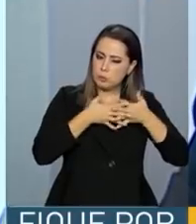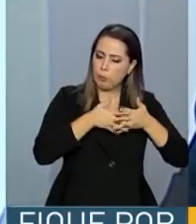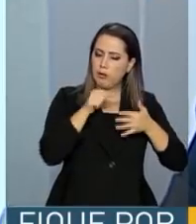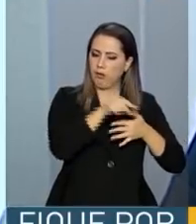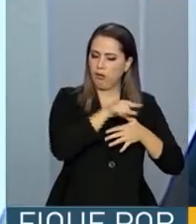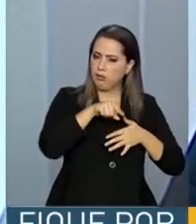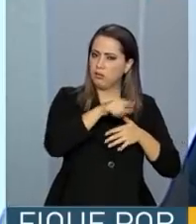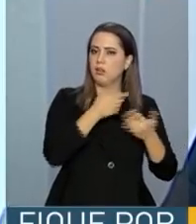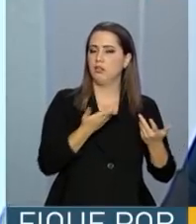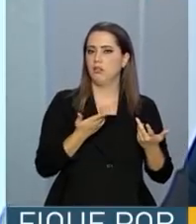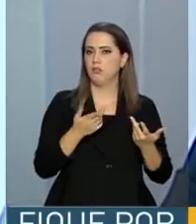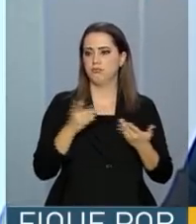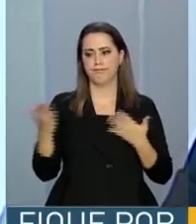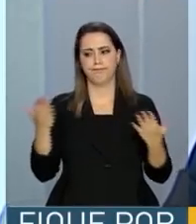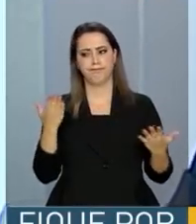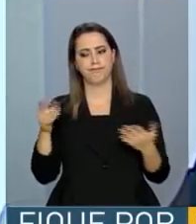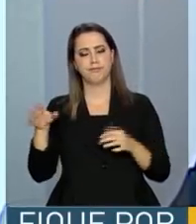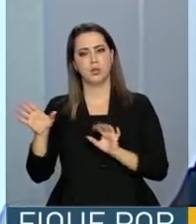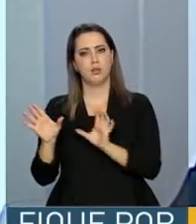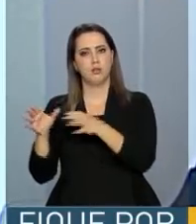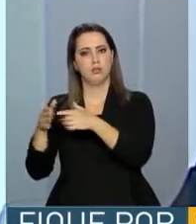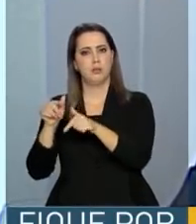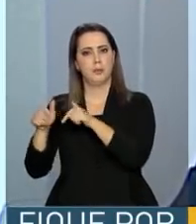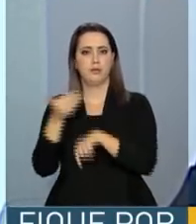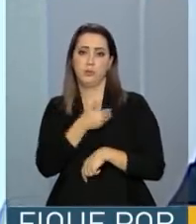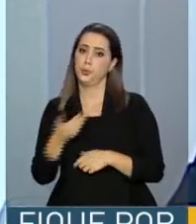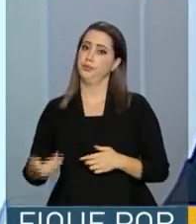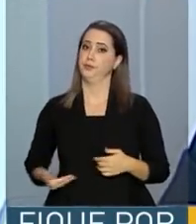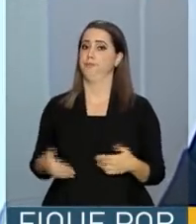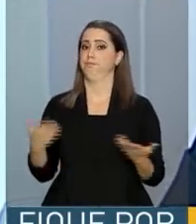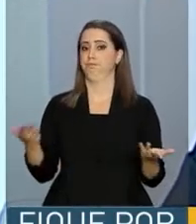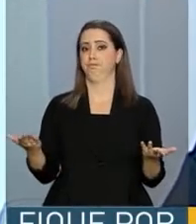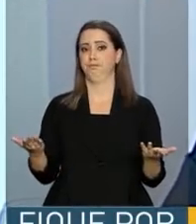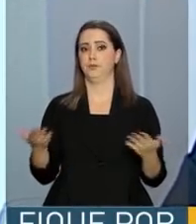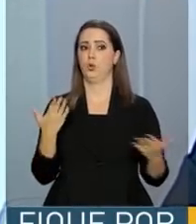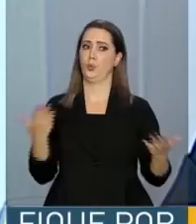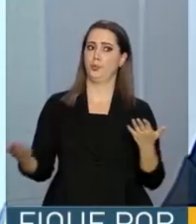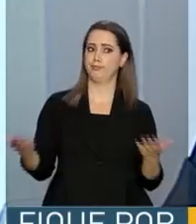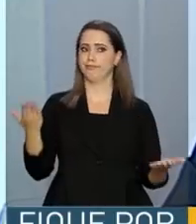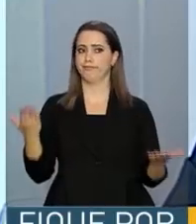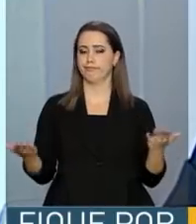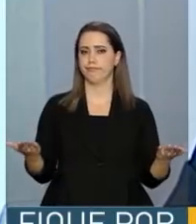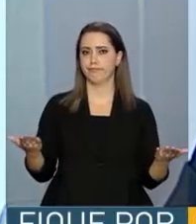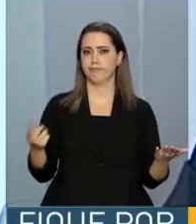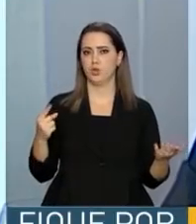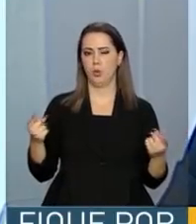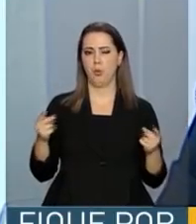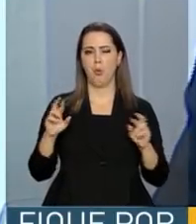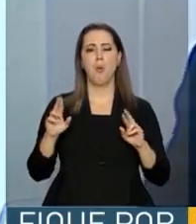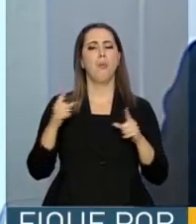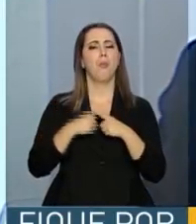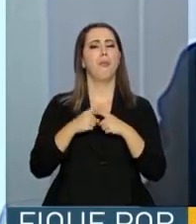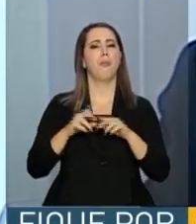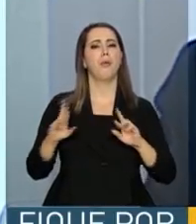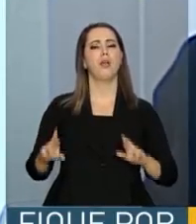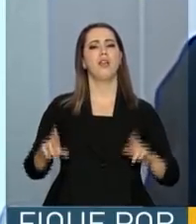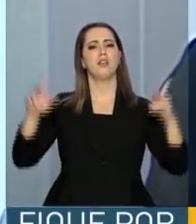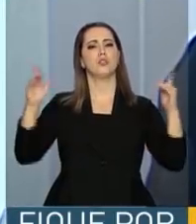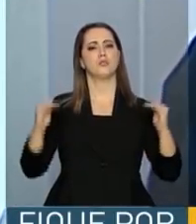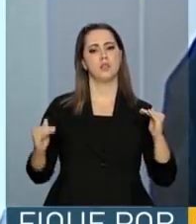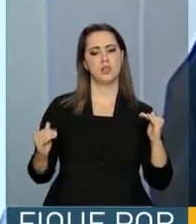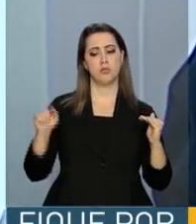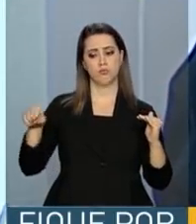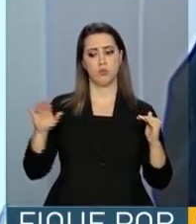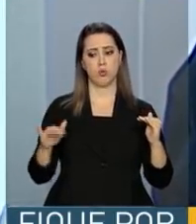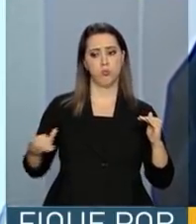aquele que está no poder público então não há nenhuma relação lógica para fazer essa desequipada são portanto nós estamos voltando